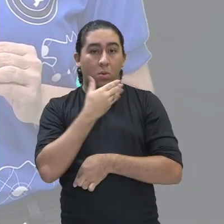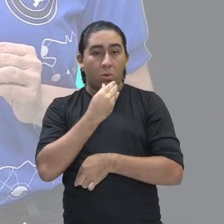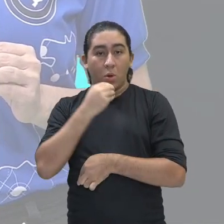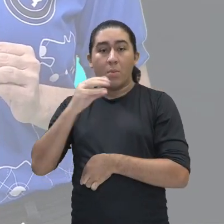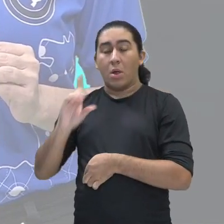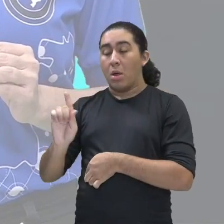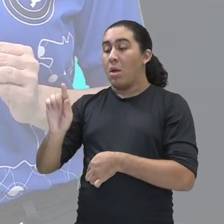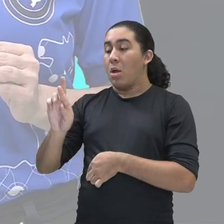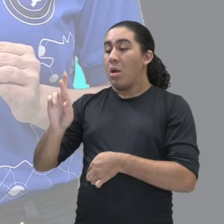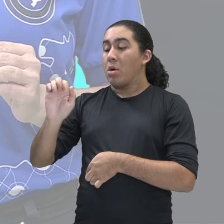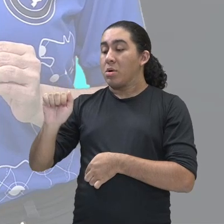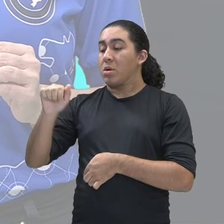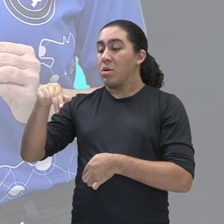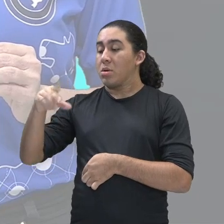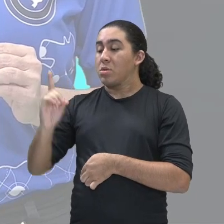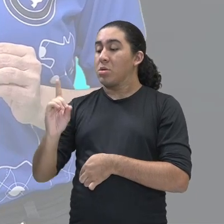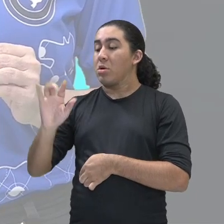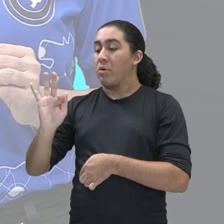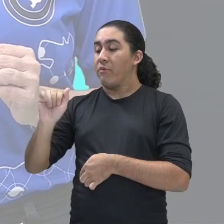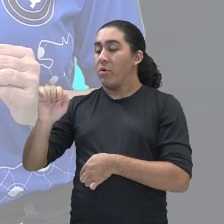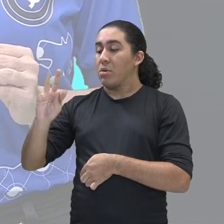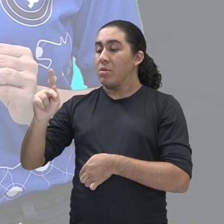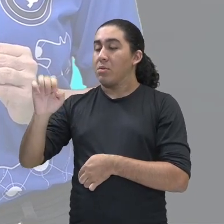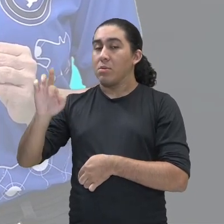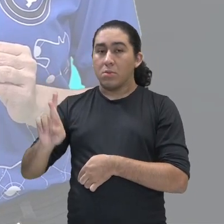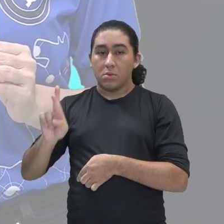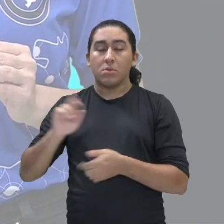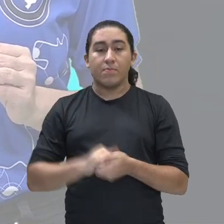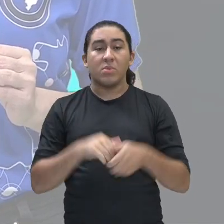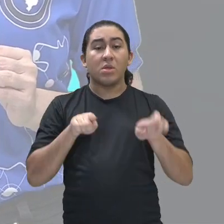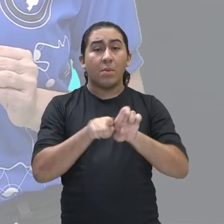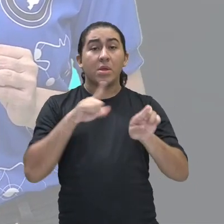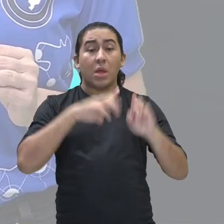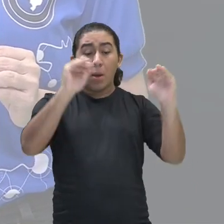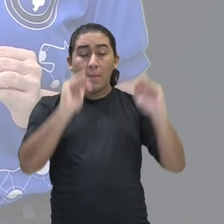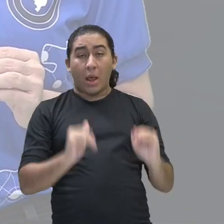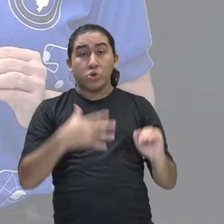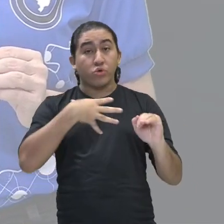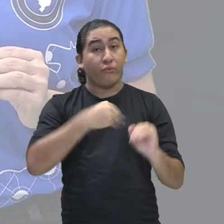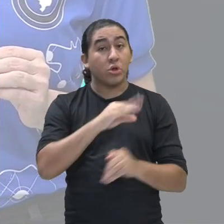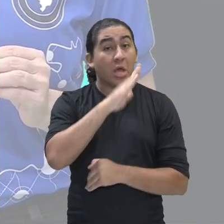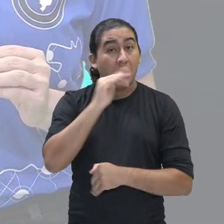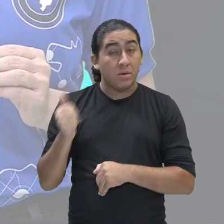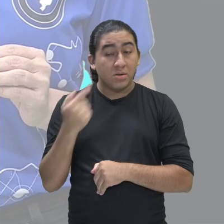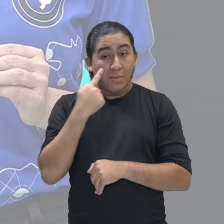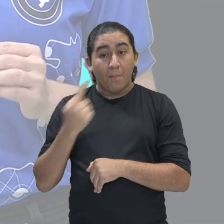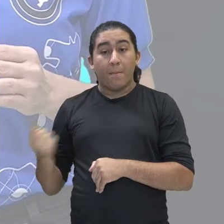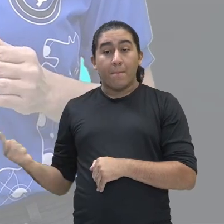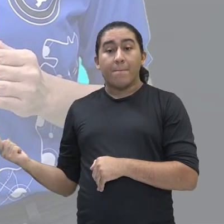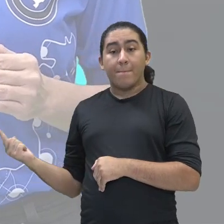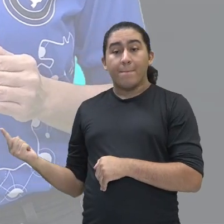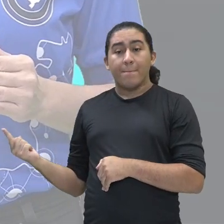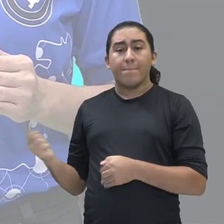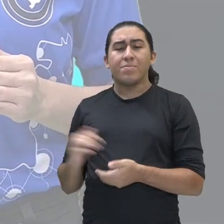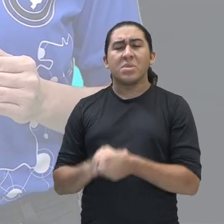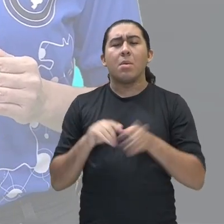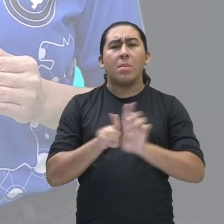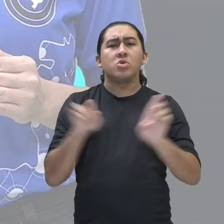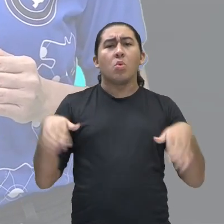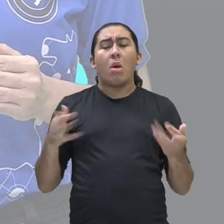tem o nome das crianças, ó. Tem o George, tem a Charlotte, o Louis, Archie e Lilibet. Qual é a relação